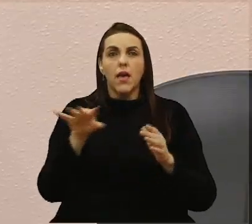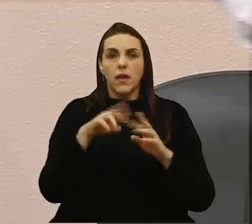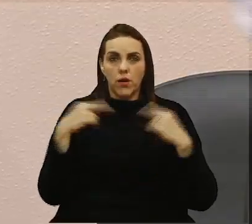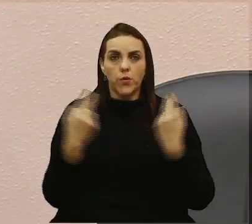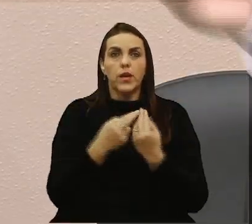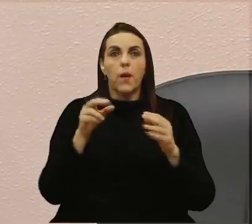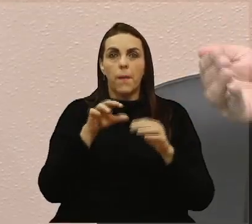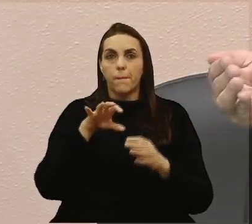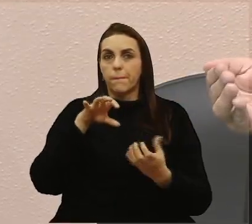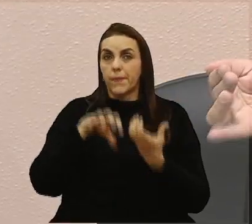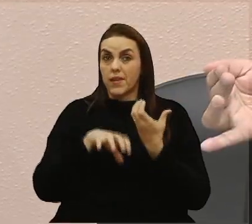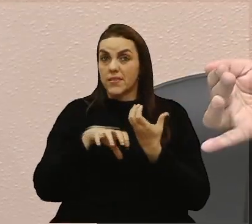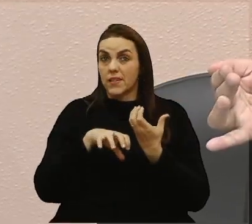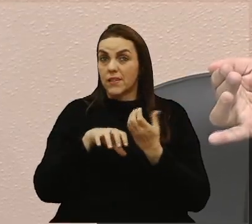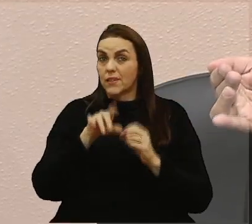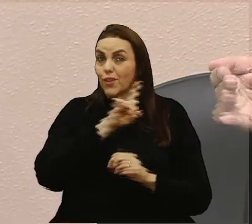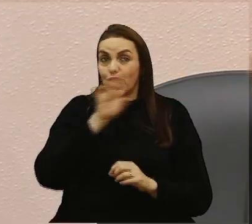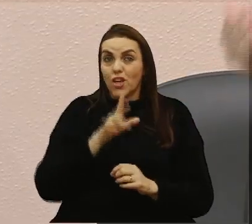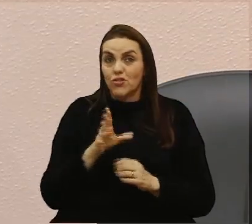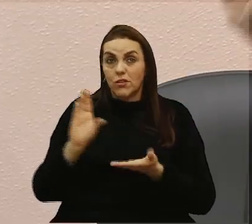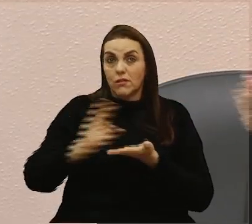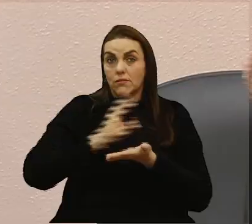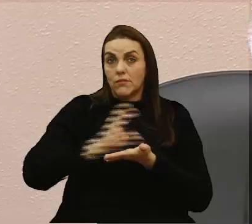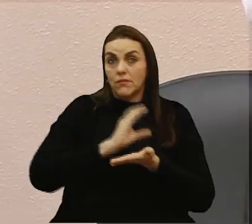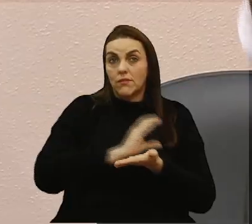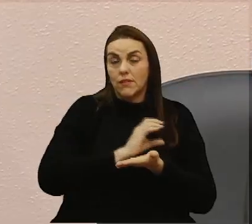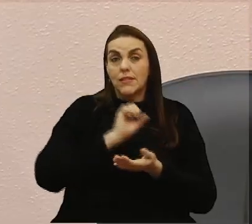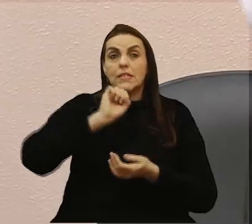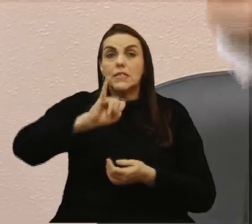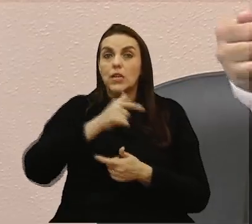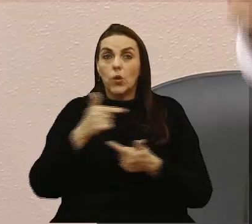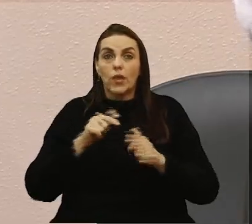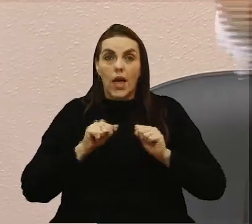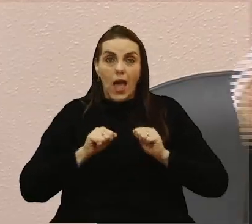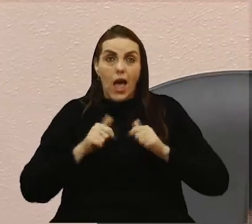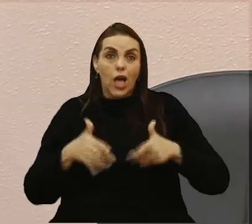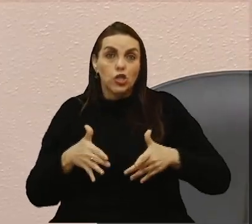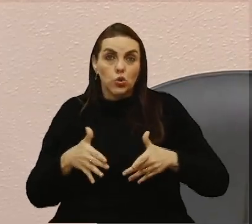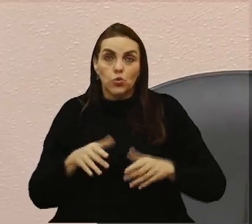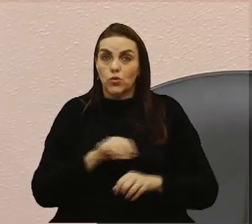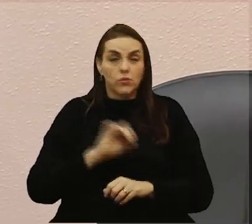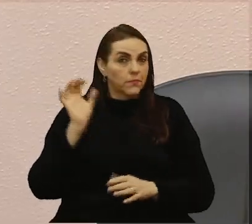Mas não adianta só chegar a recurso quando não se tem atitudes